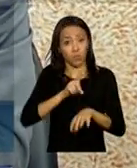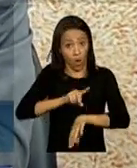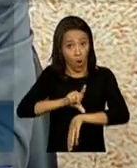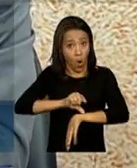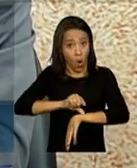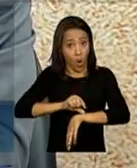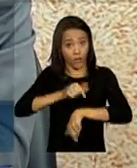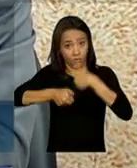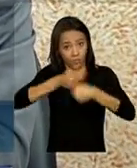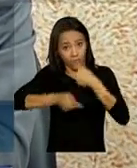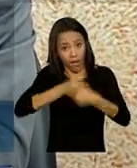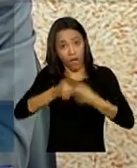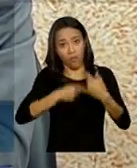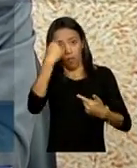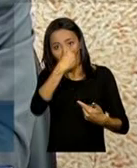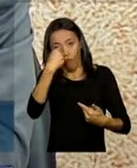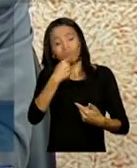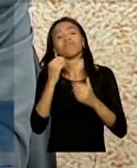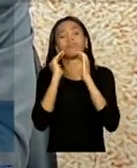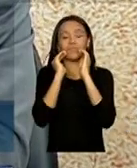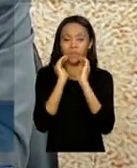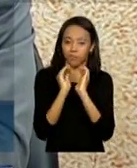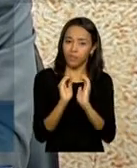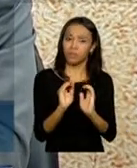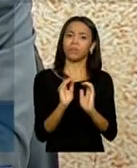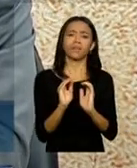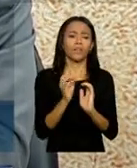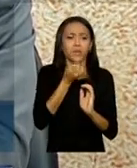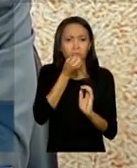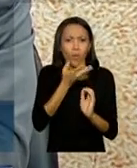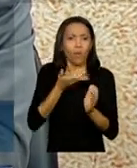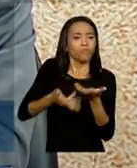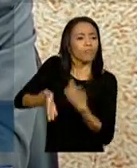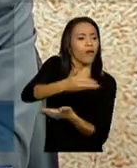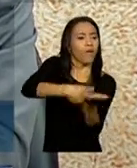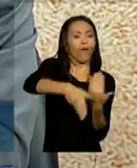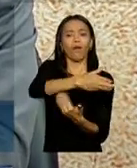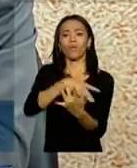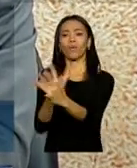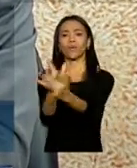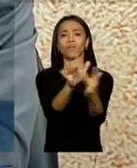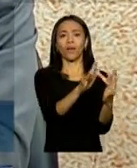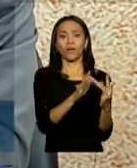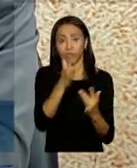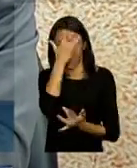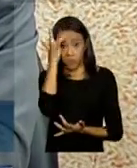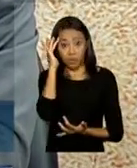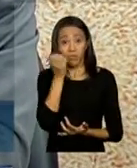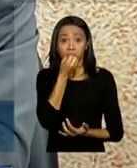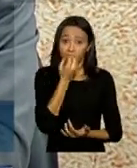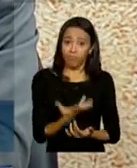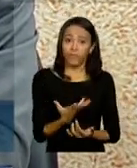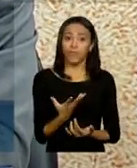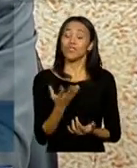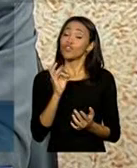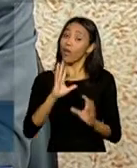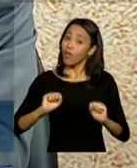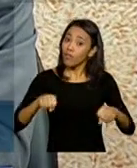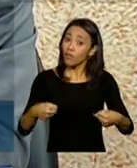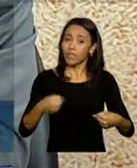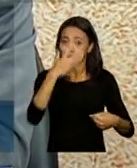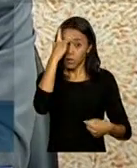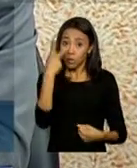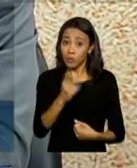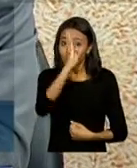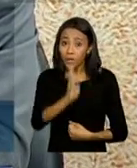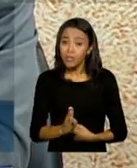humanização do atendimento de Total interação com as nossas comunidades e só reforça aquilo que a já dizia o povo brasileiro